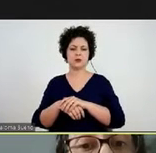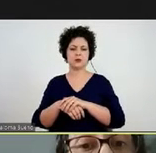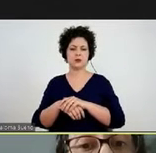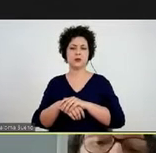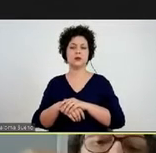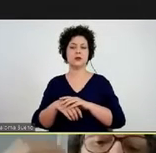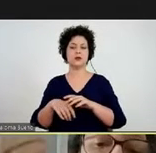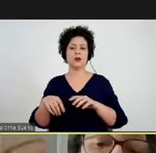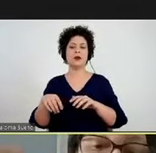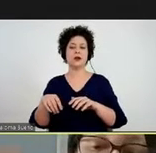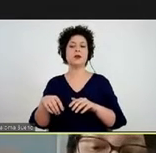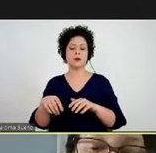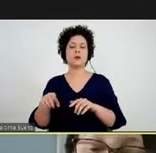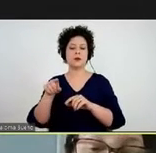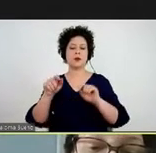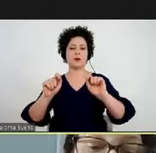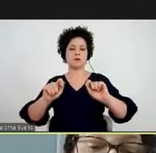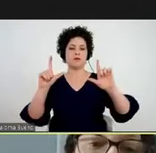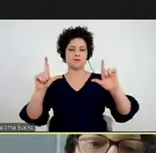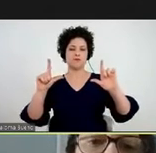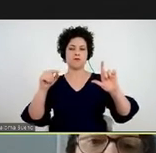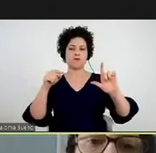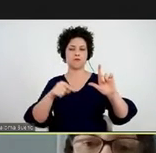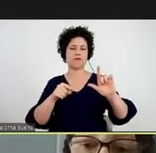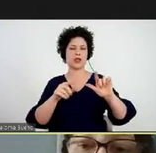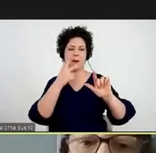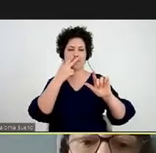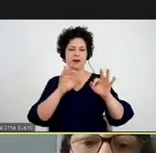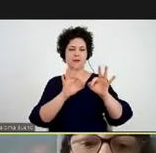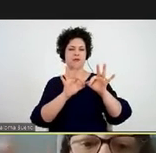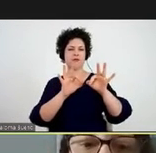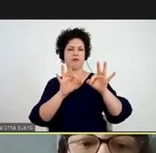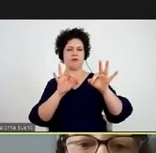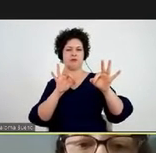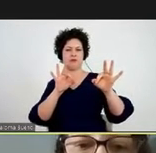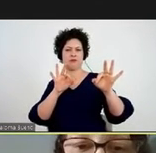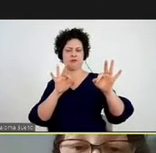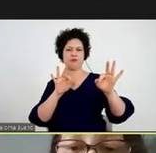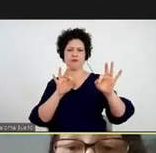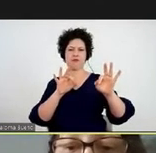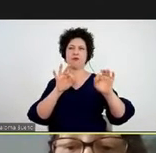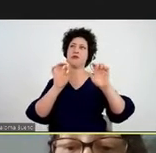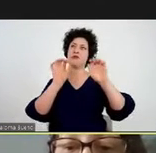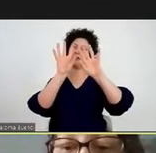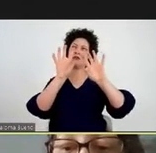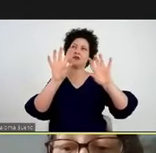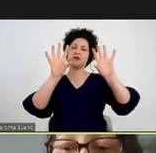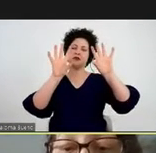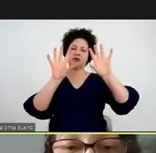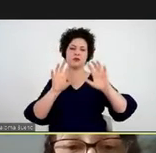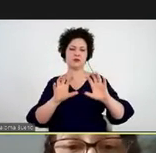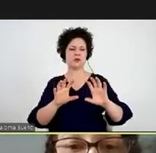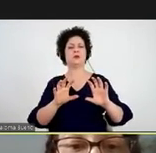ela quer saltar a tela, né? Ela se distancia daquele fundo, daquele céu.